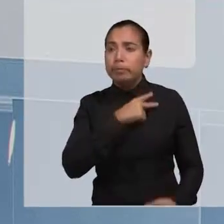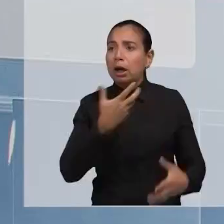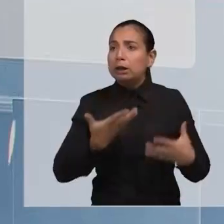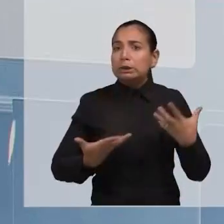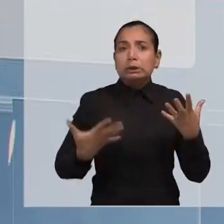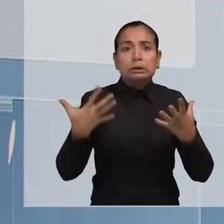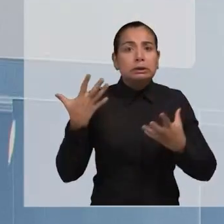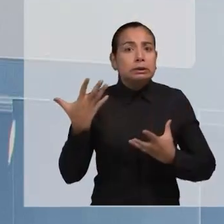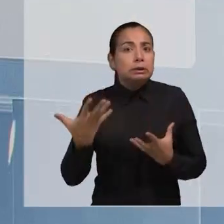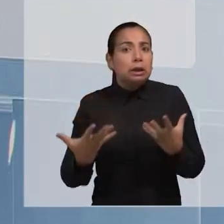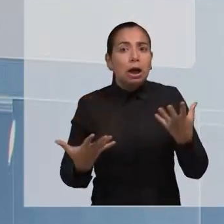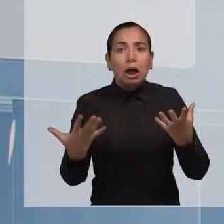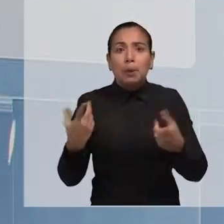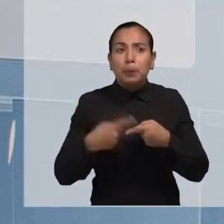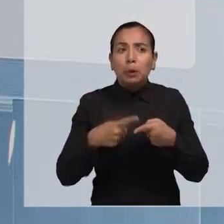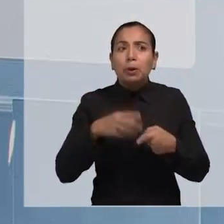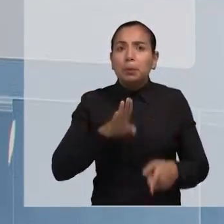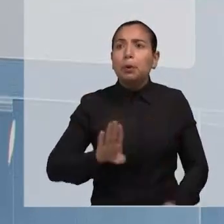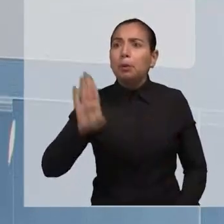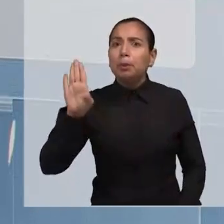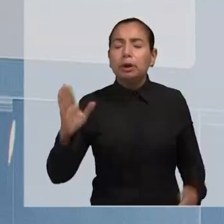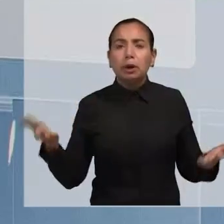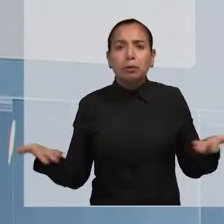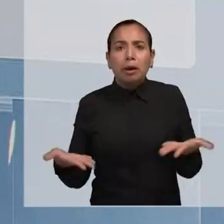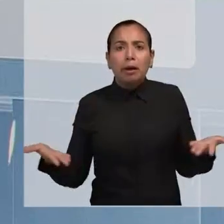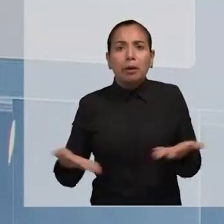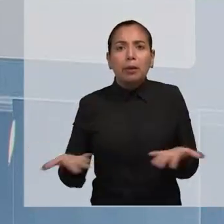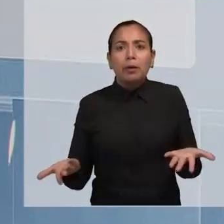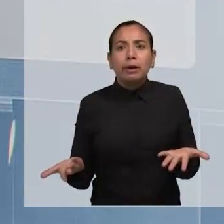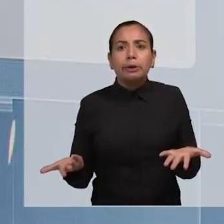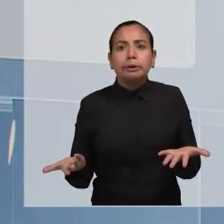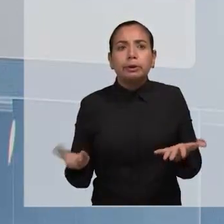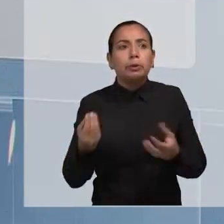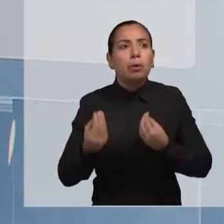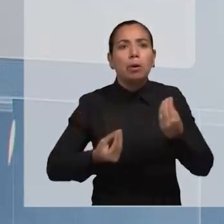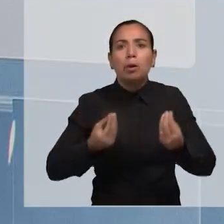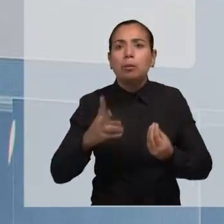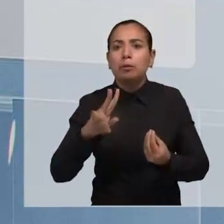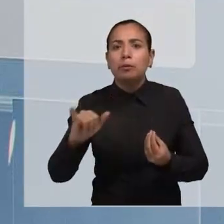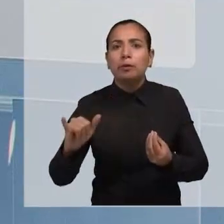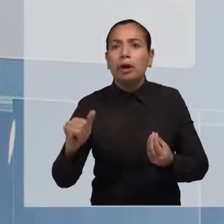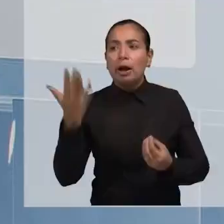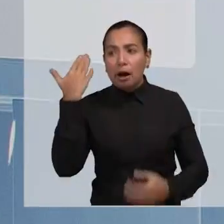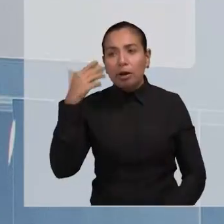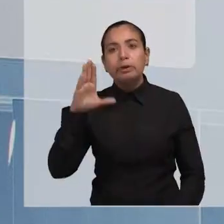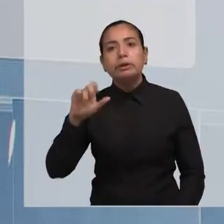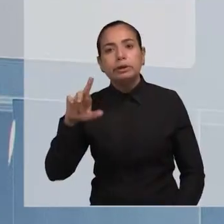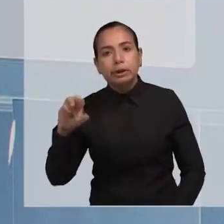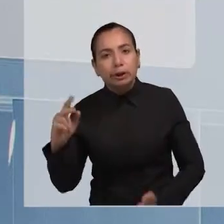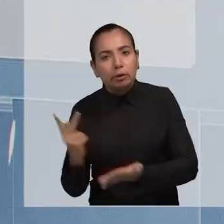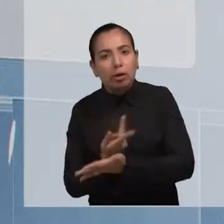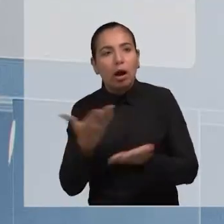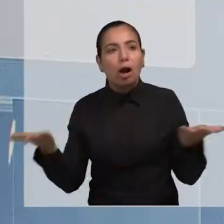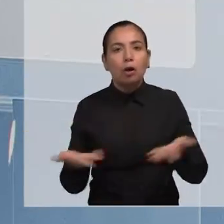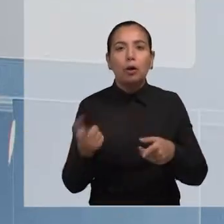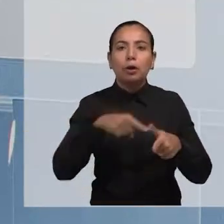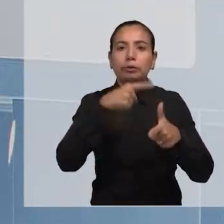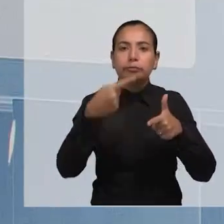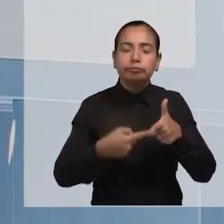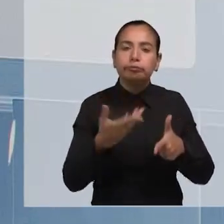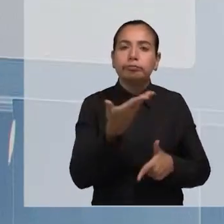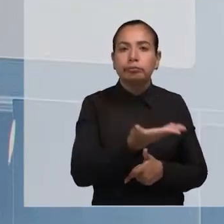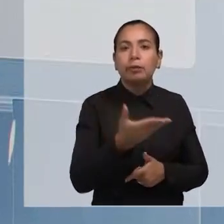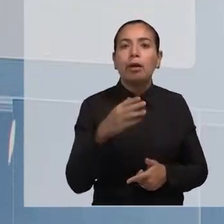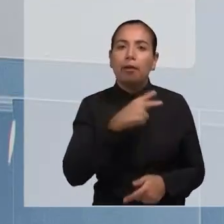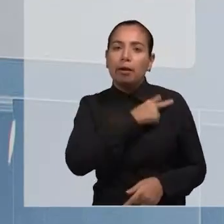país ser passado a limpo, é difícil a gente melhorar alguma coisa, Luiz, sabe por quê? Porque a carroça está sempre na frente do boi. A gente não pode melhorar